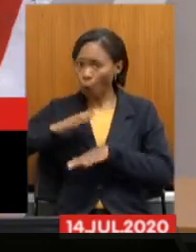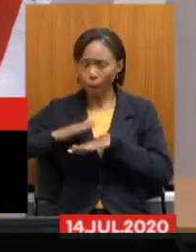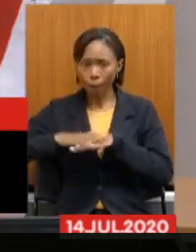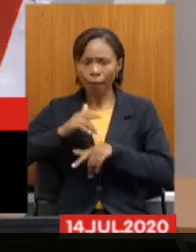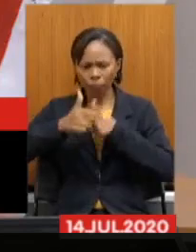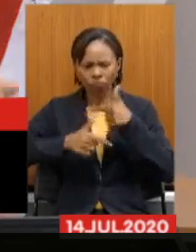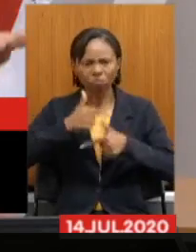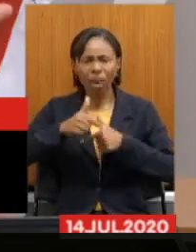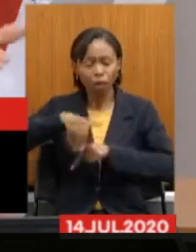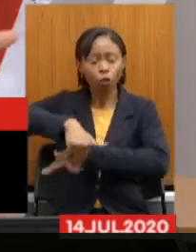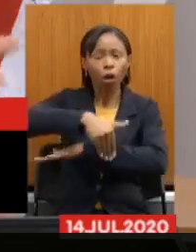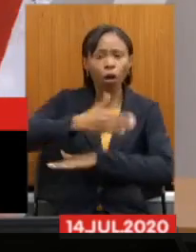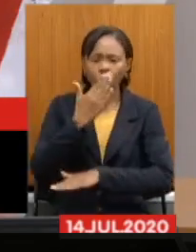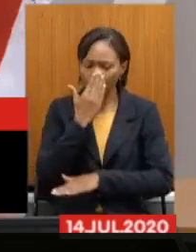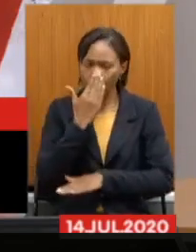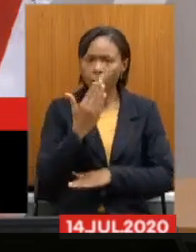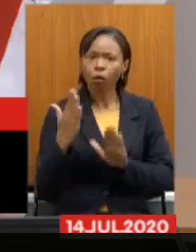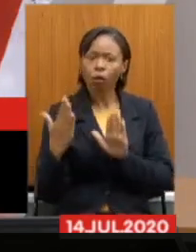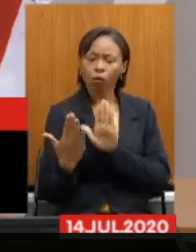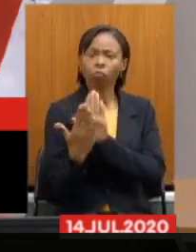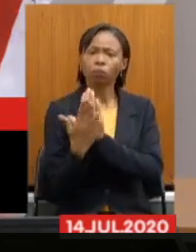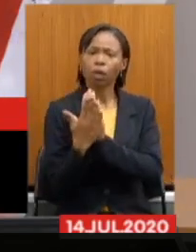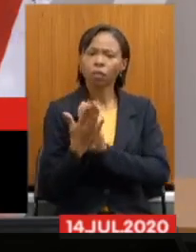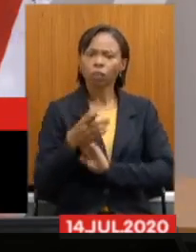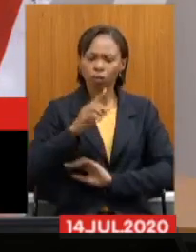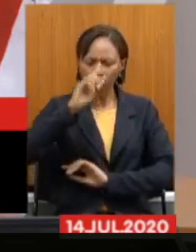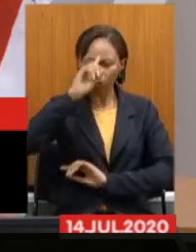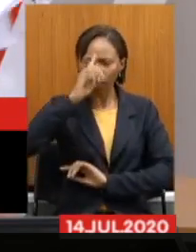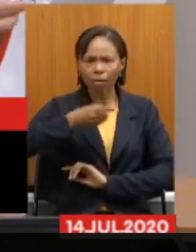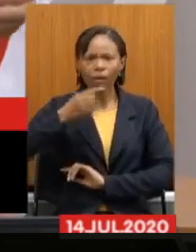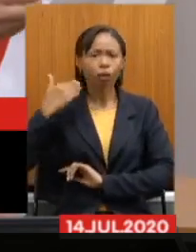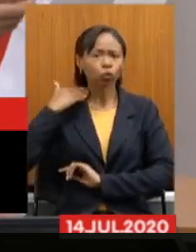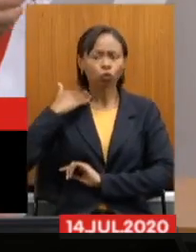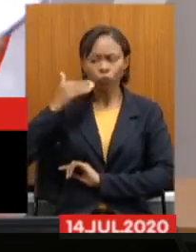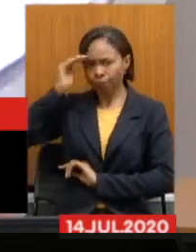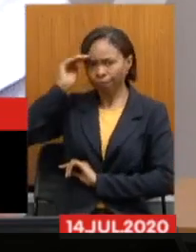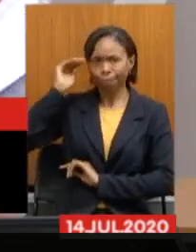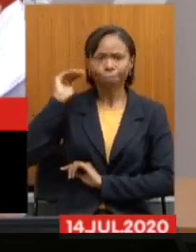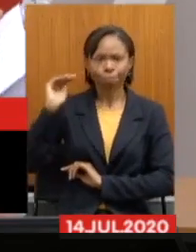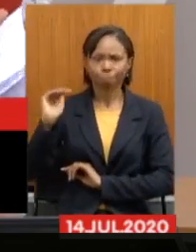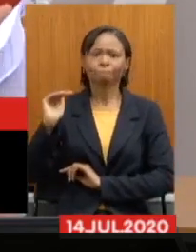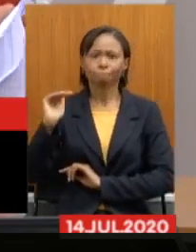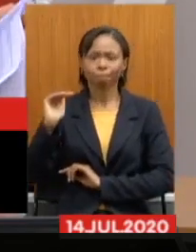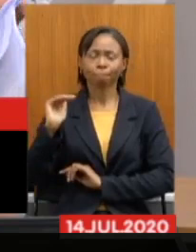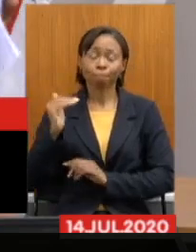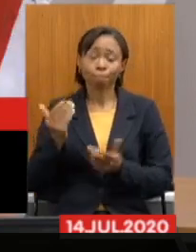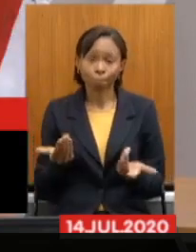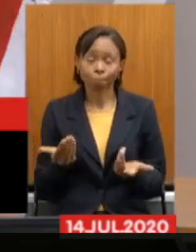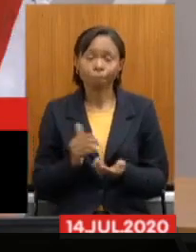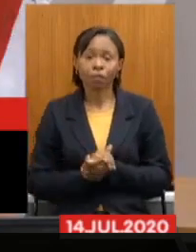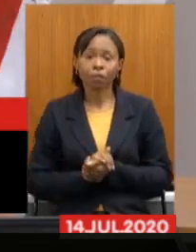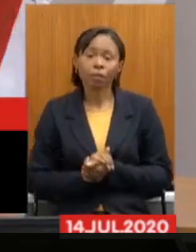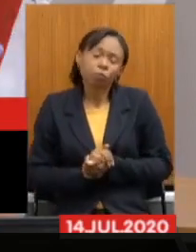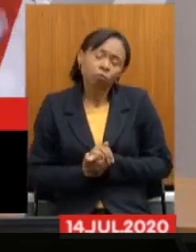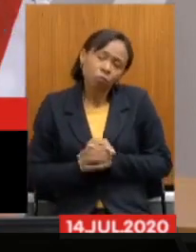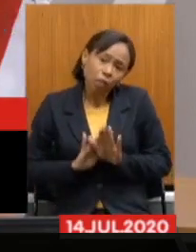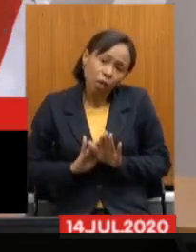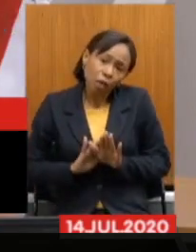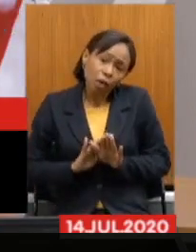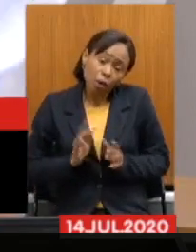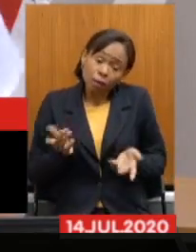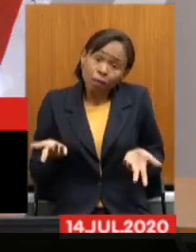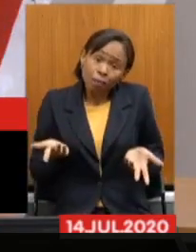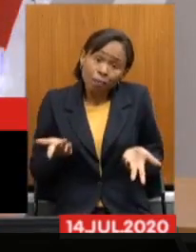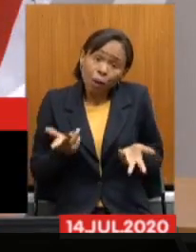o serviço, é materializar a ordem que vem emanada no mandado judicial. Isso, para nós, é quase que